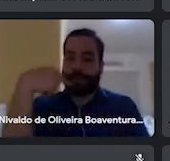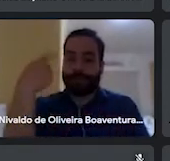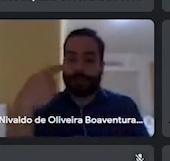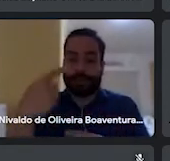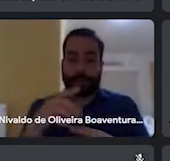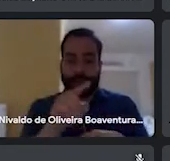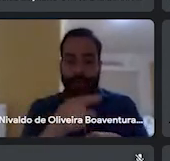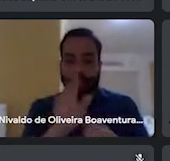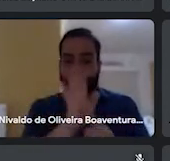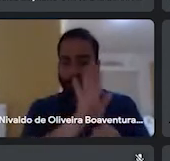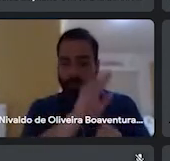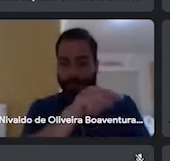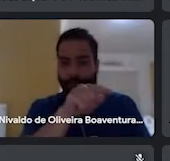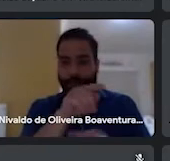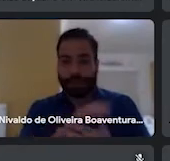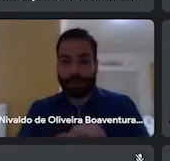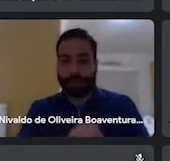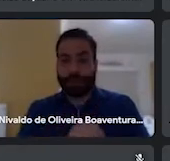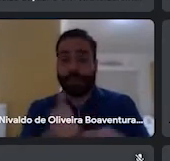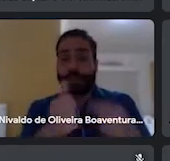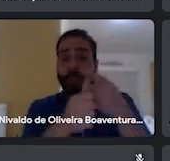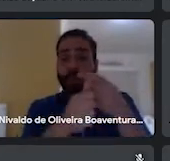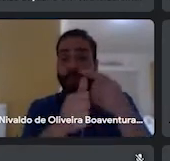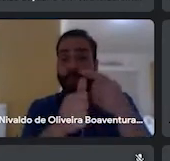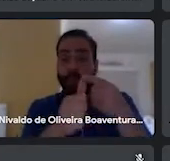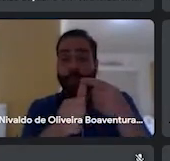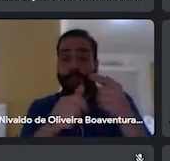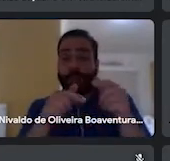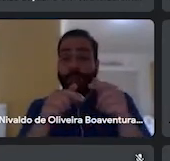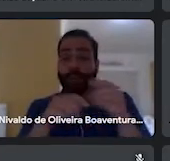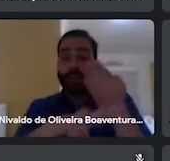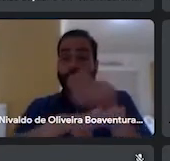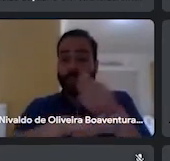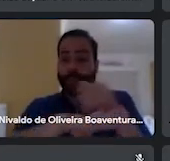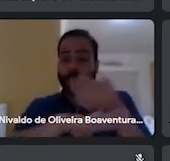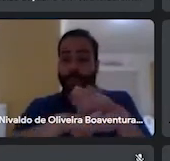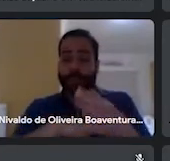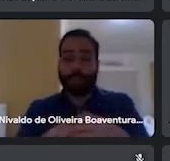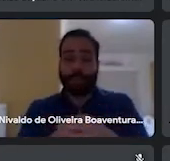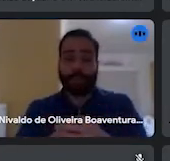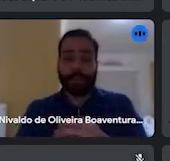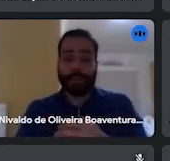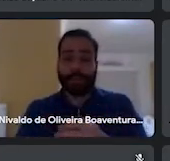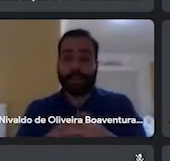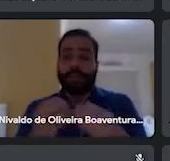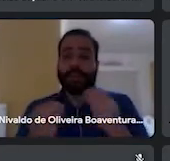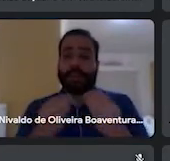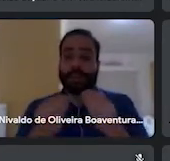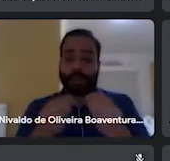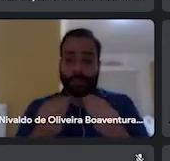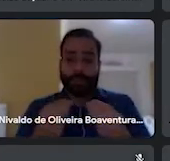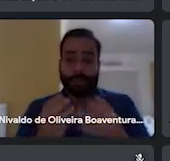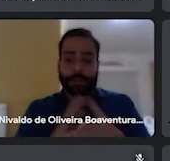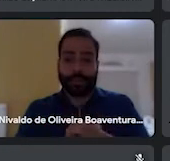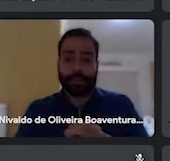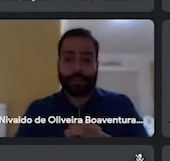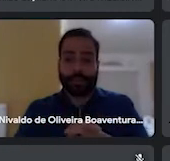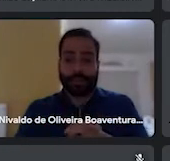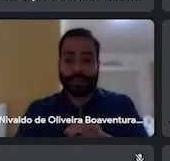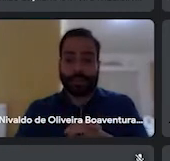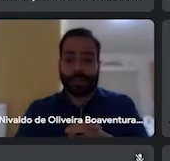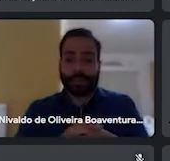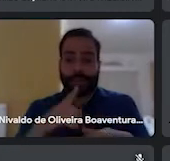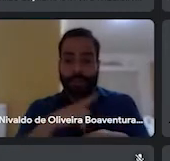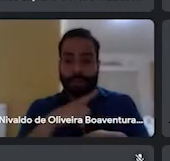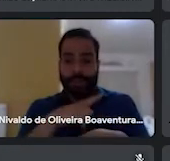aqui só o primeiro treinamento para vocês verem como está lá na NR10, no anexo